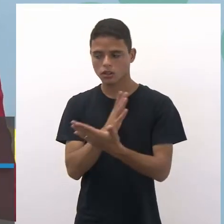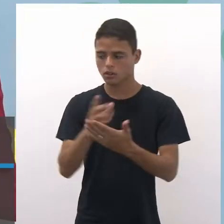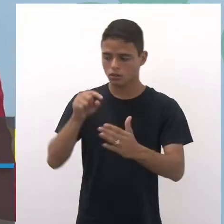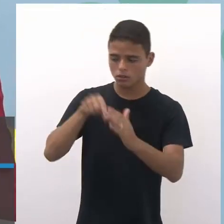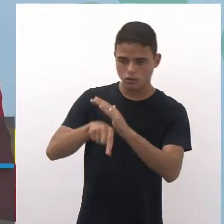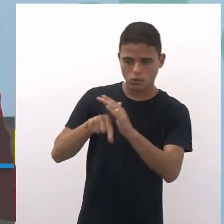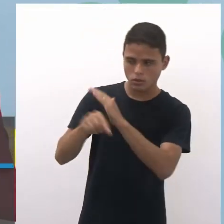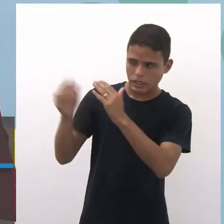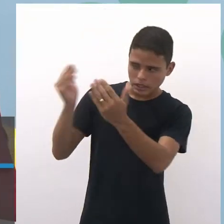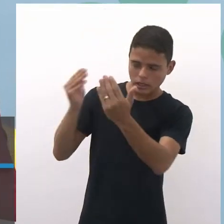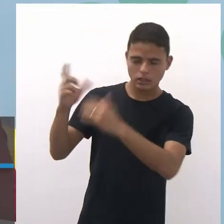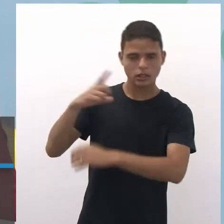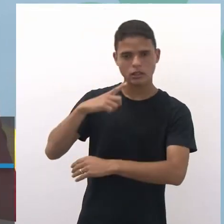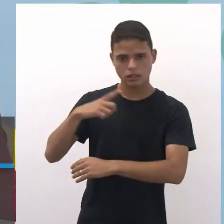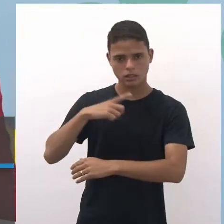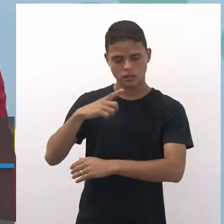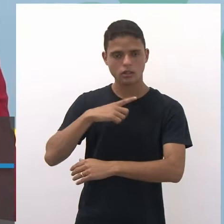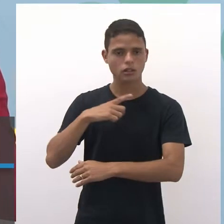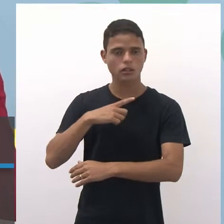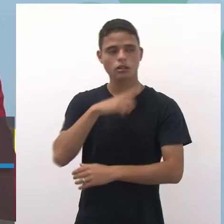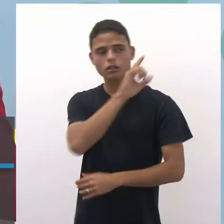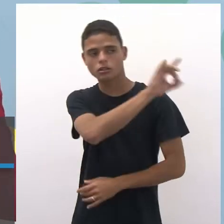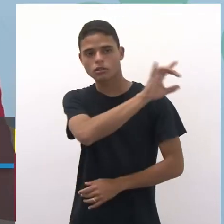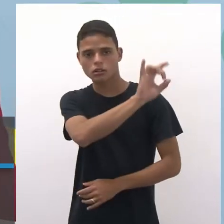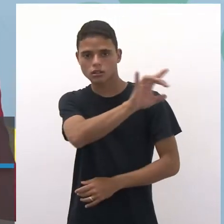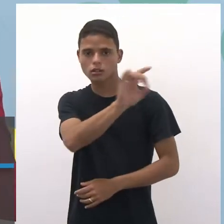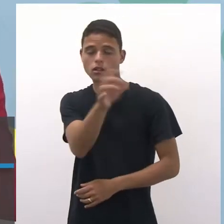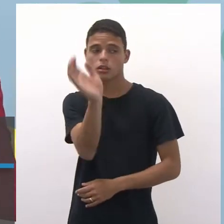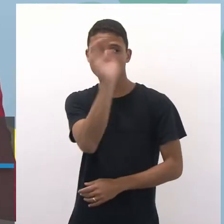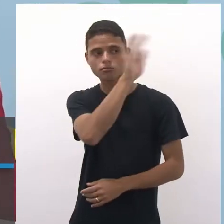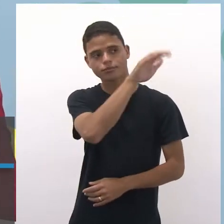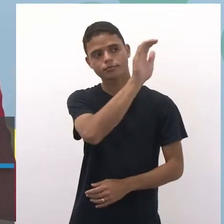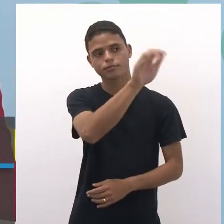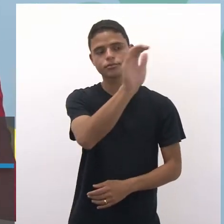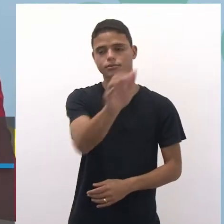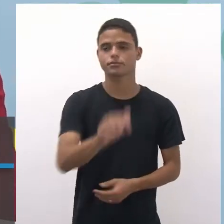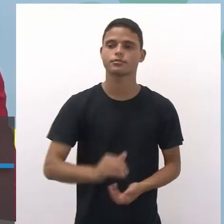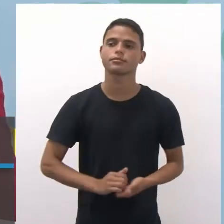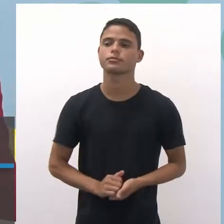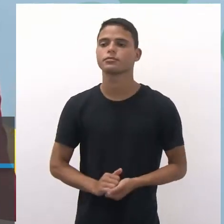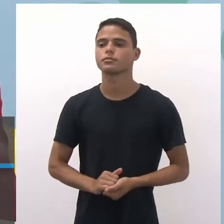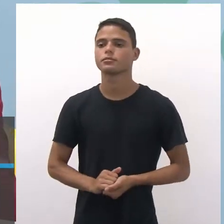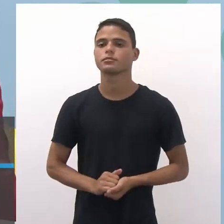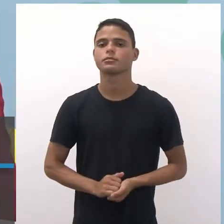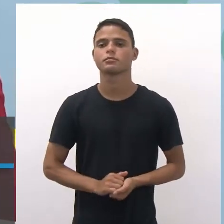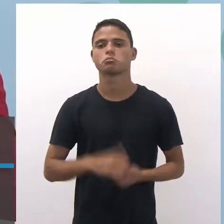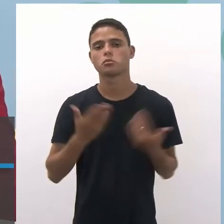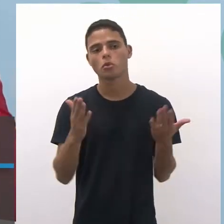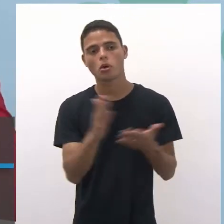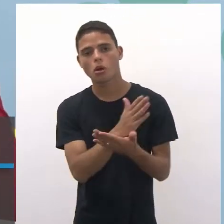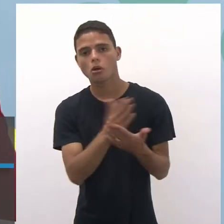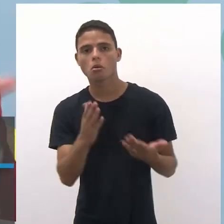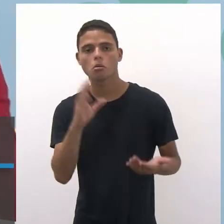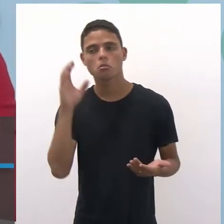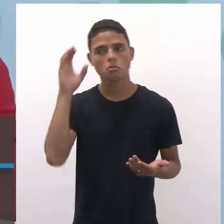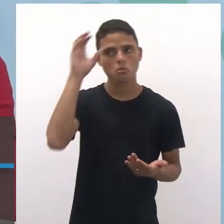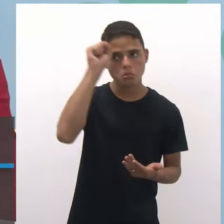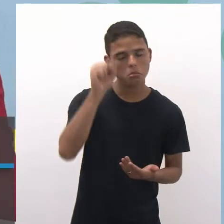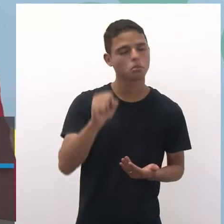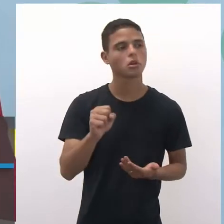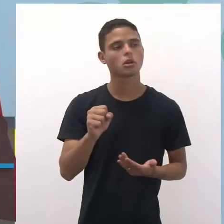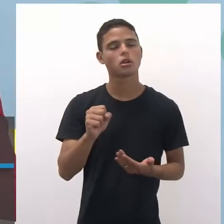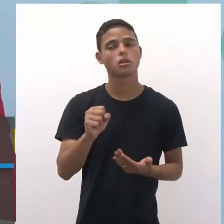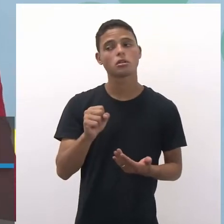as diferentes particularidades intelectuais de cada ser humano. Então, uns aprendem mais de uma